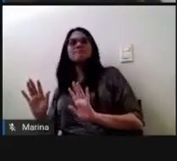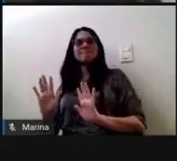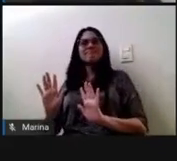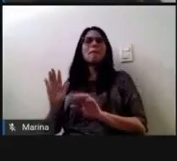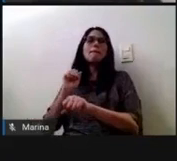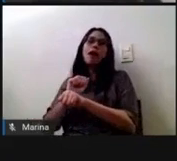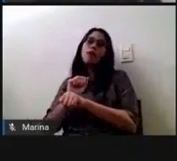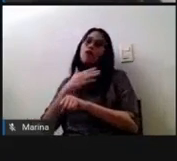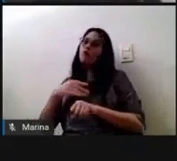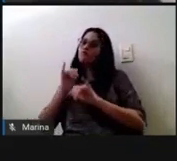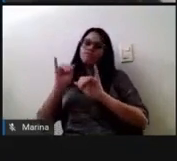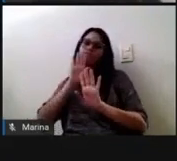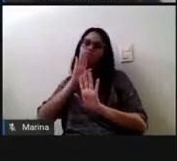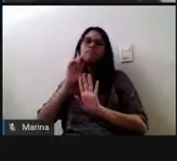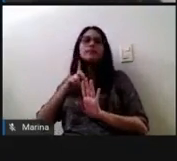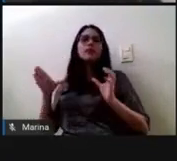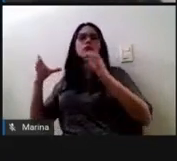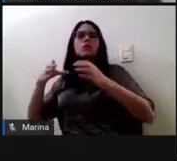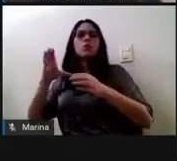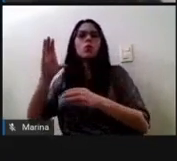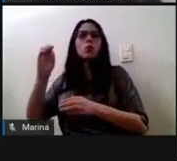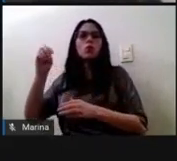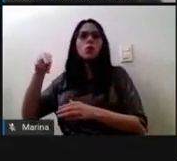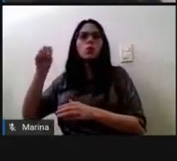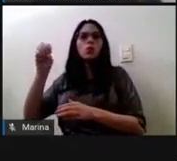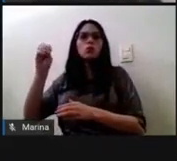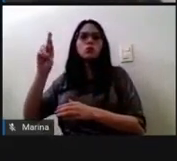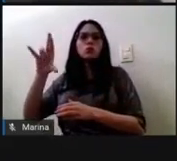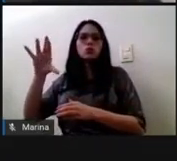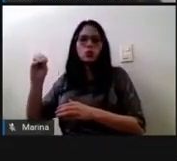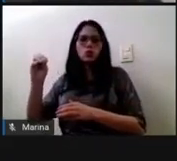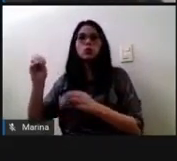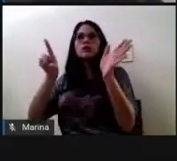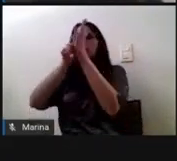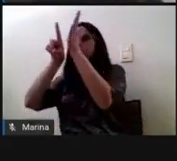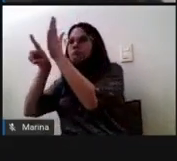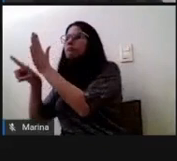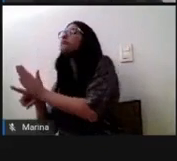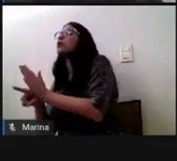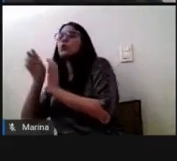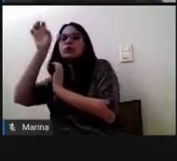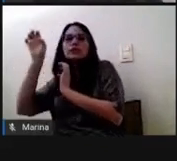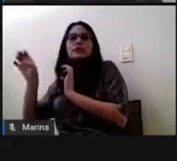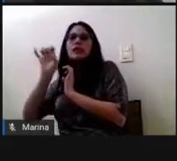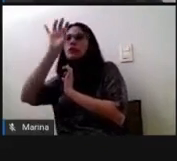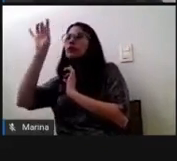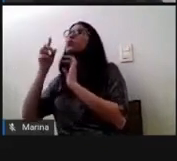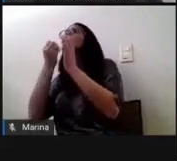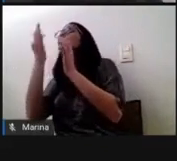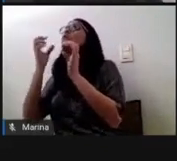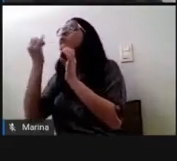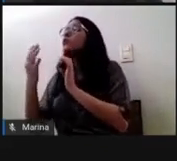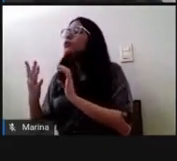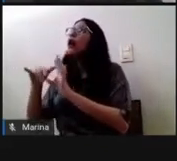é uma forma paralela de ter acesso às informações de saúde. E eu acho que, enquanto, né, governanças